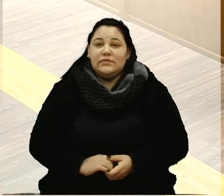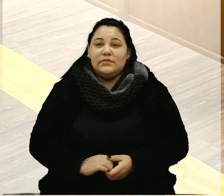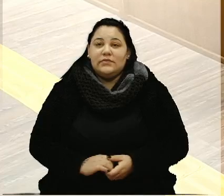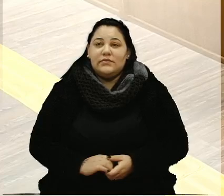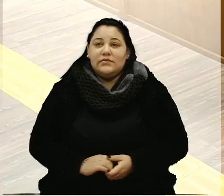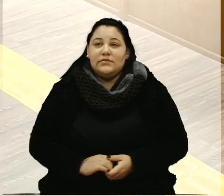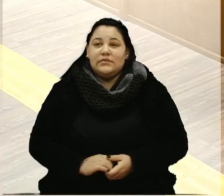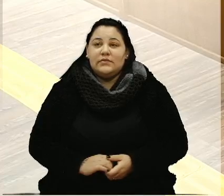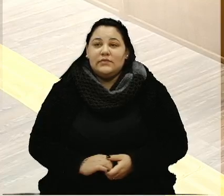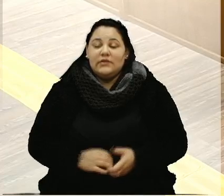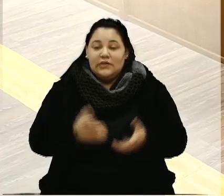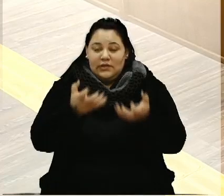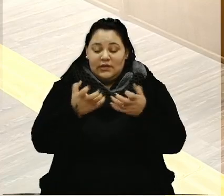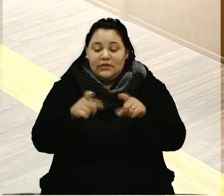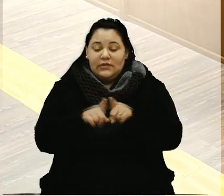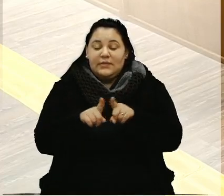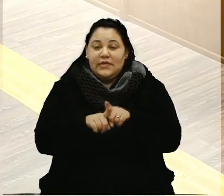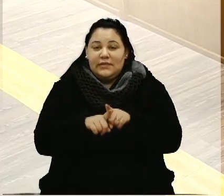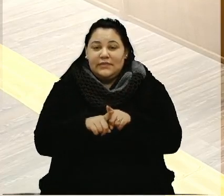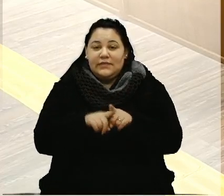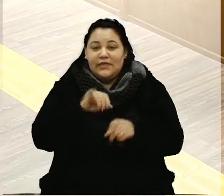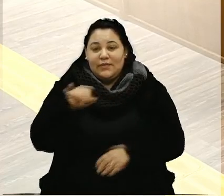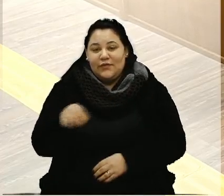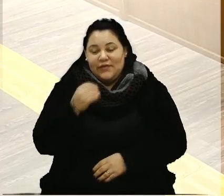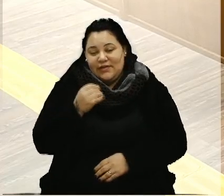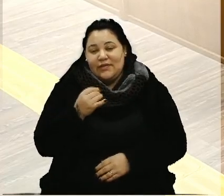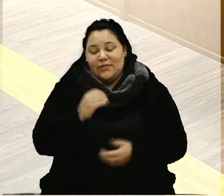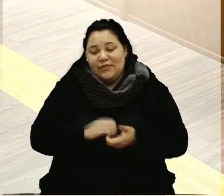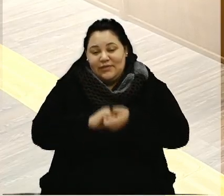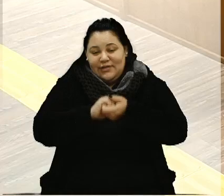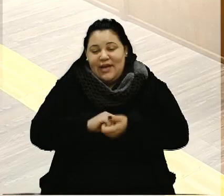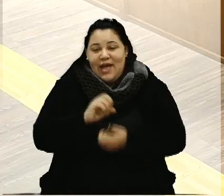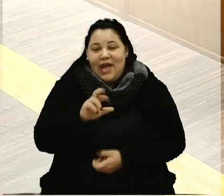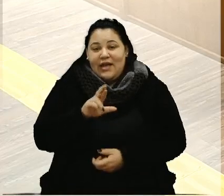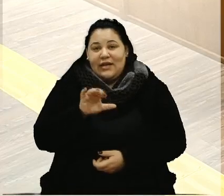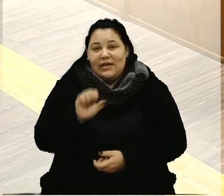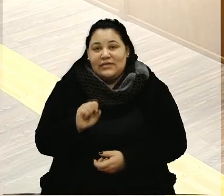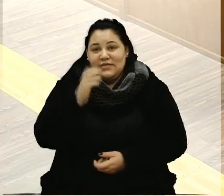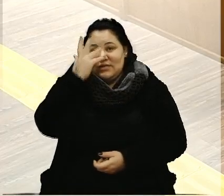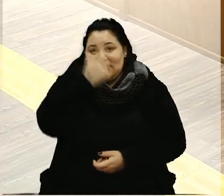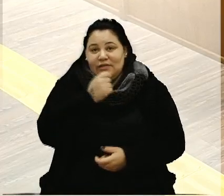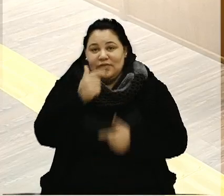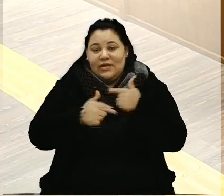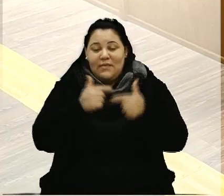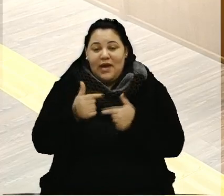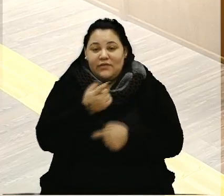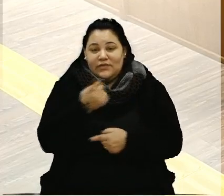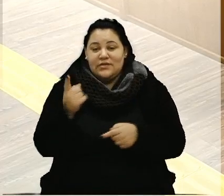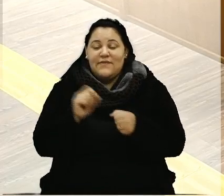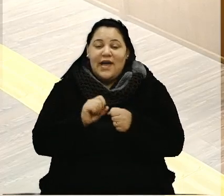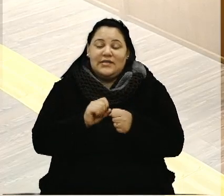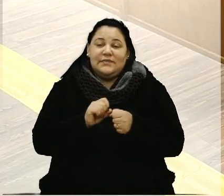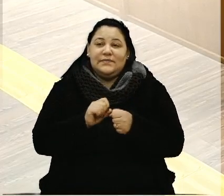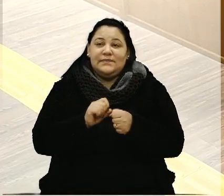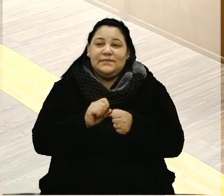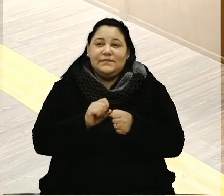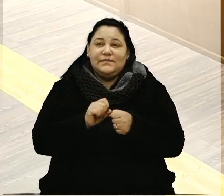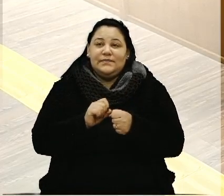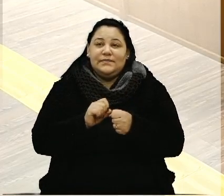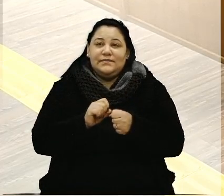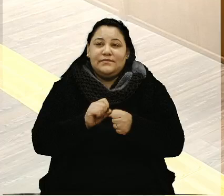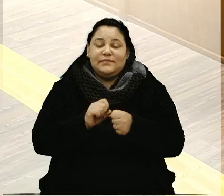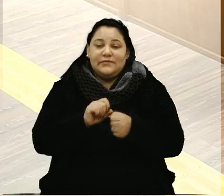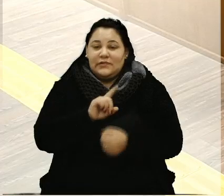Quero também cumprimentar a Cristiane aí pelo esse belíssimo trabalho que tem feito, né? E não é